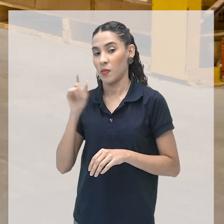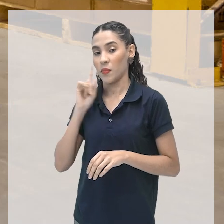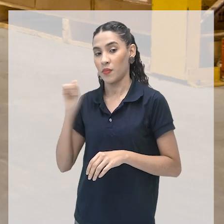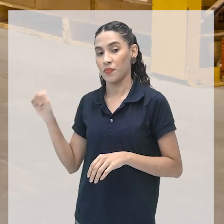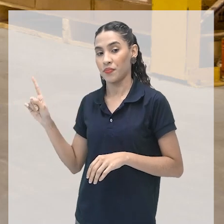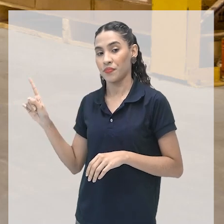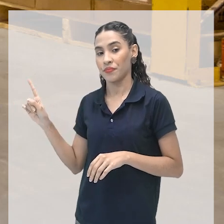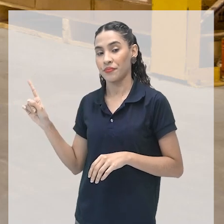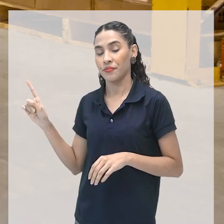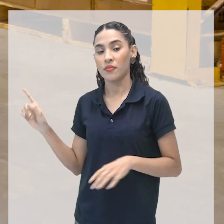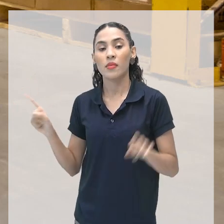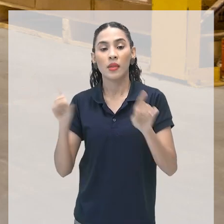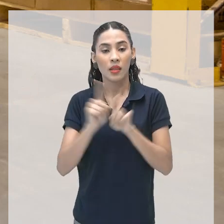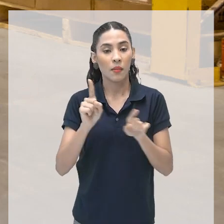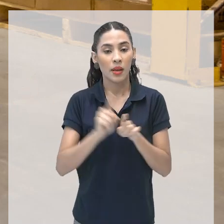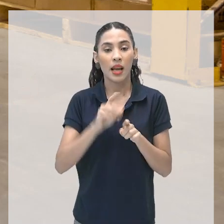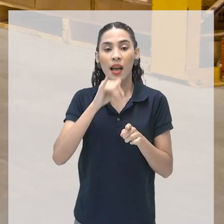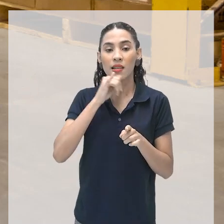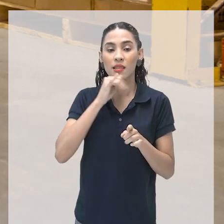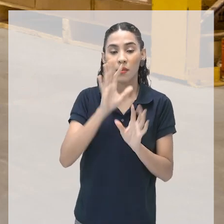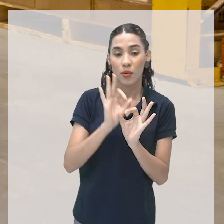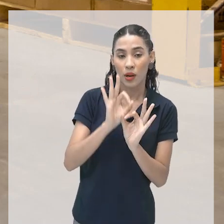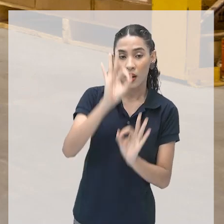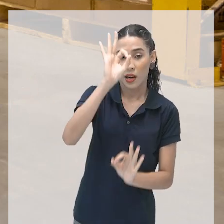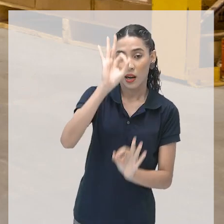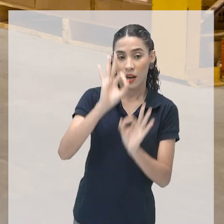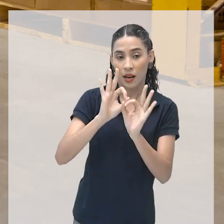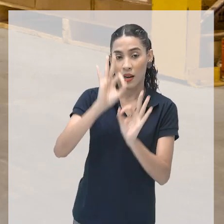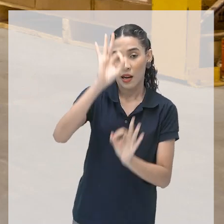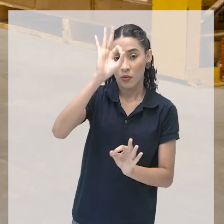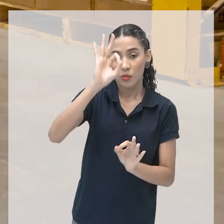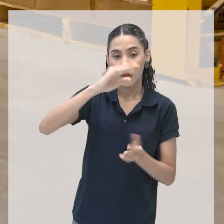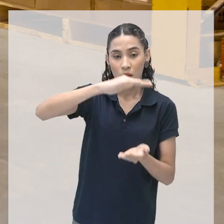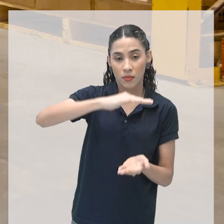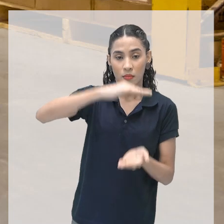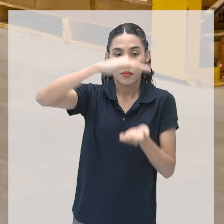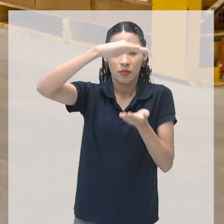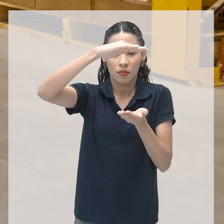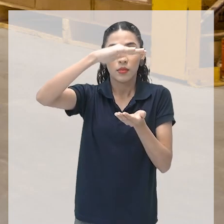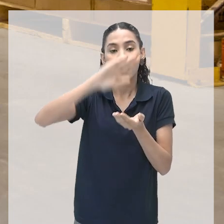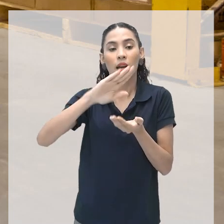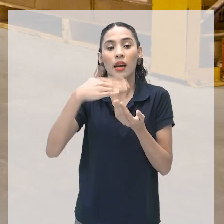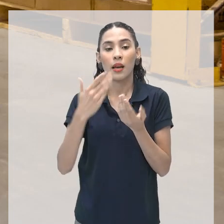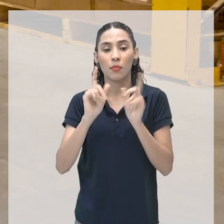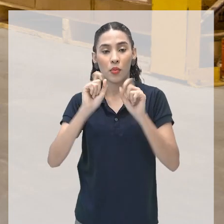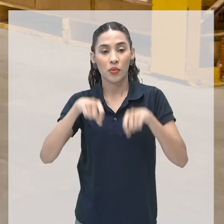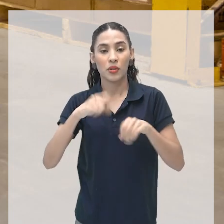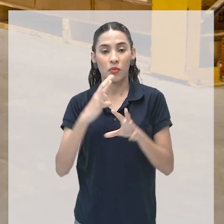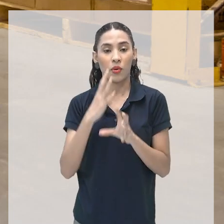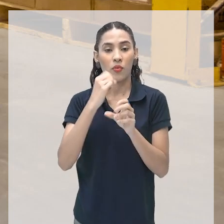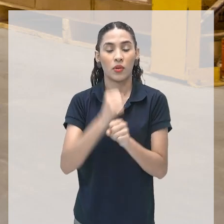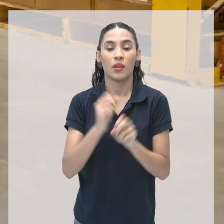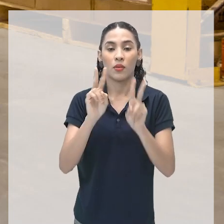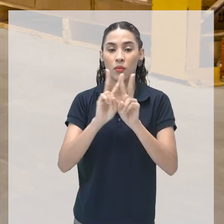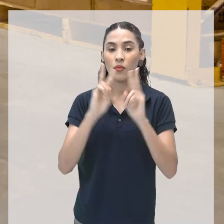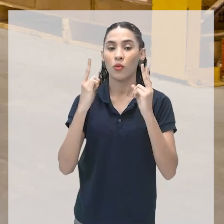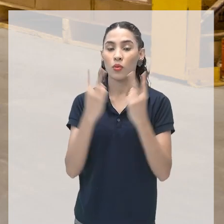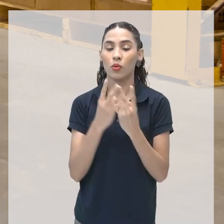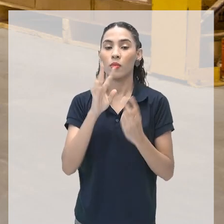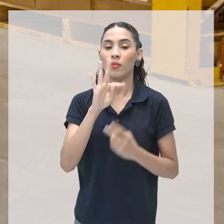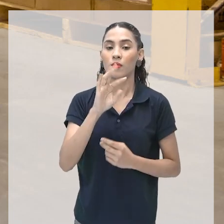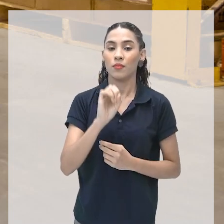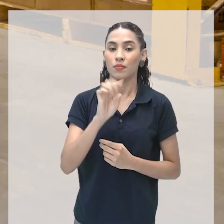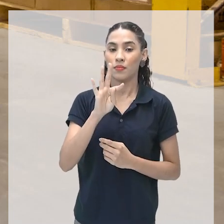pallet, e também da altura desse empilhamento, é possível calcular o volume total